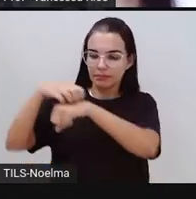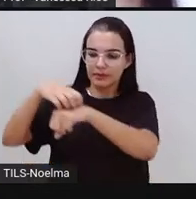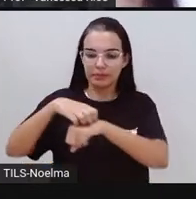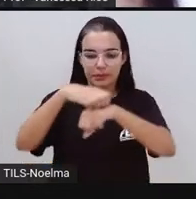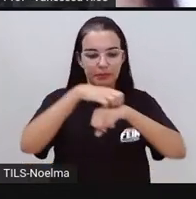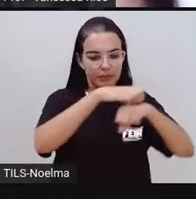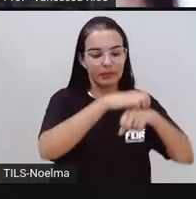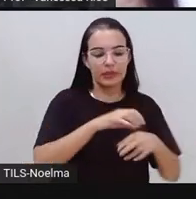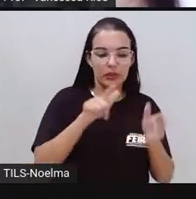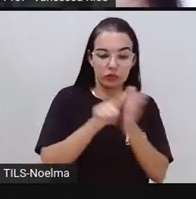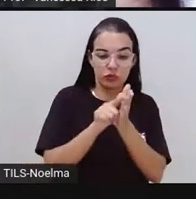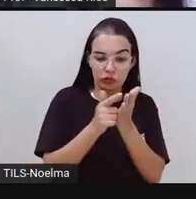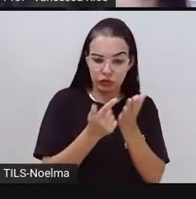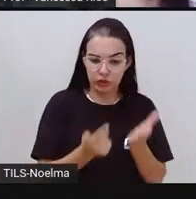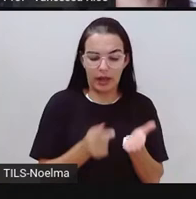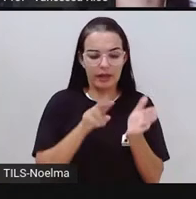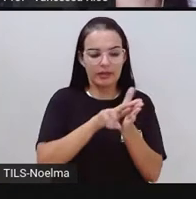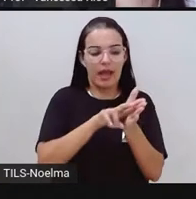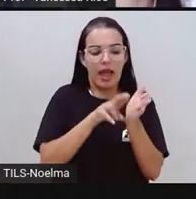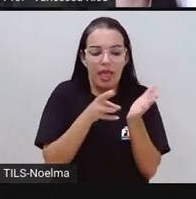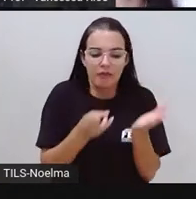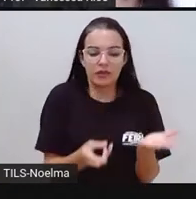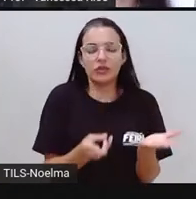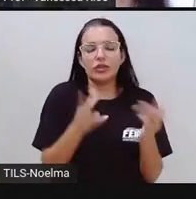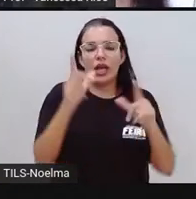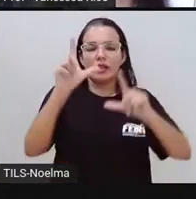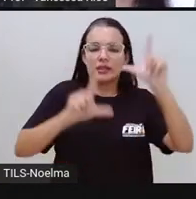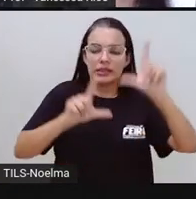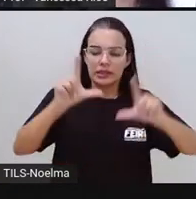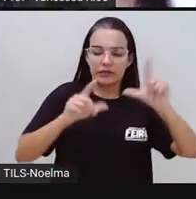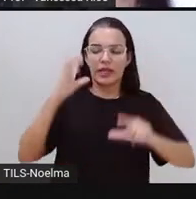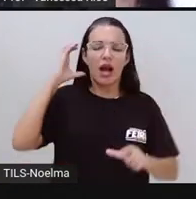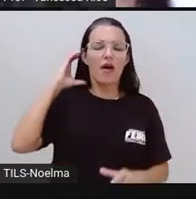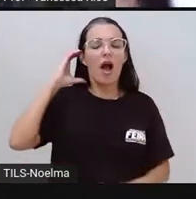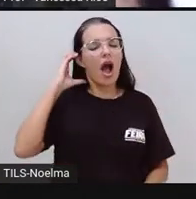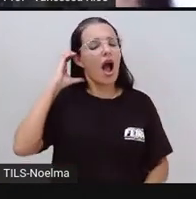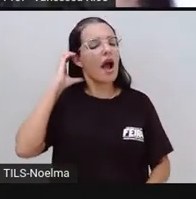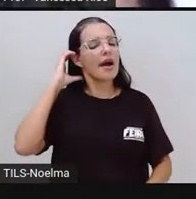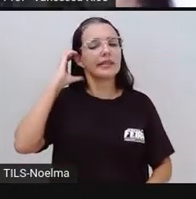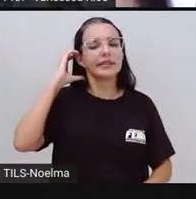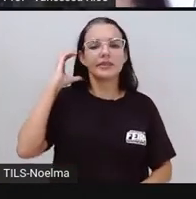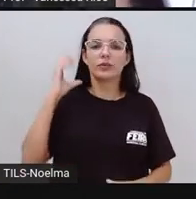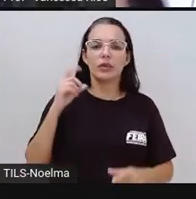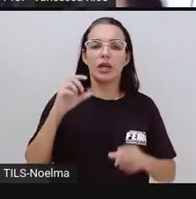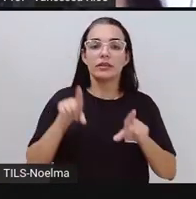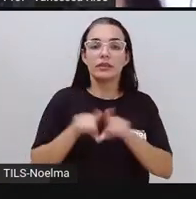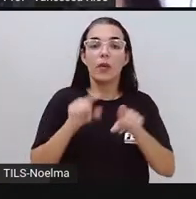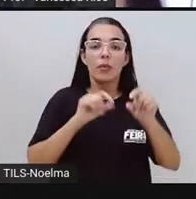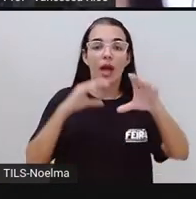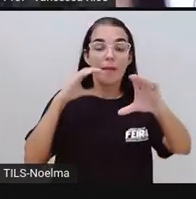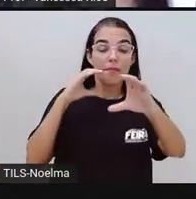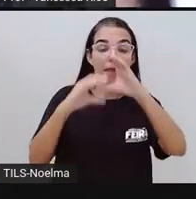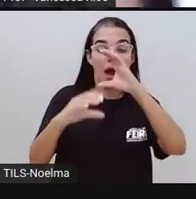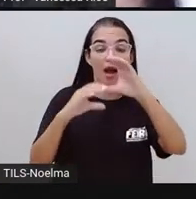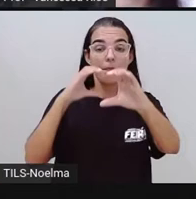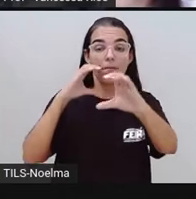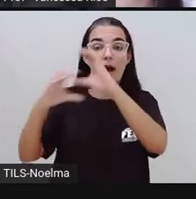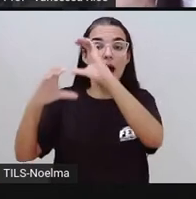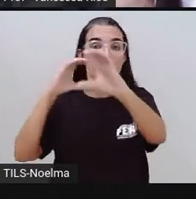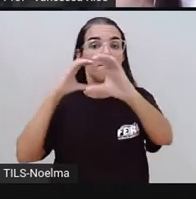jornais, pelas revistas, rádio e televisão, os quais possuem o intuito de